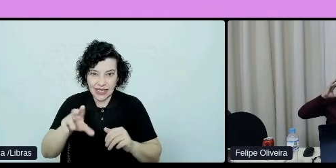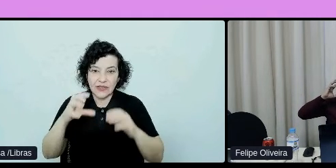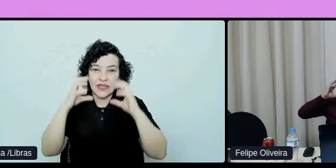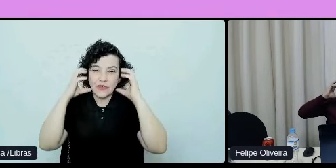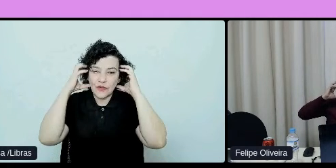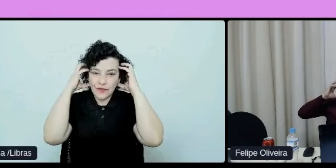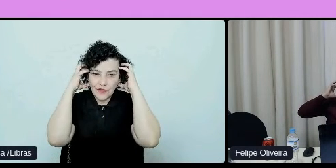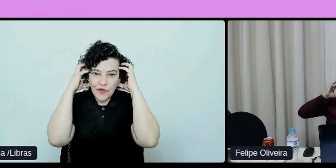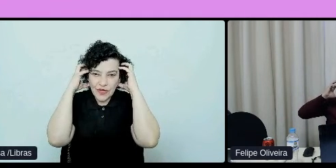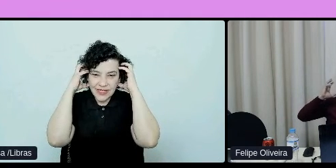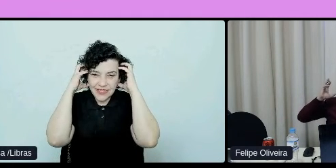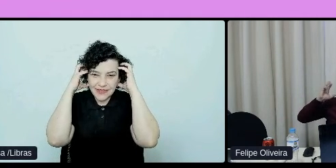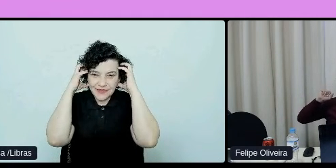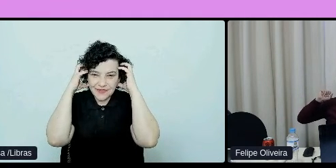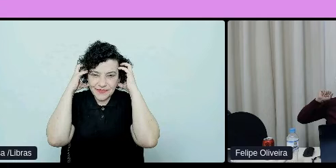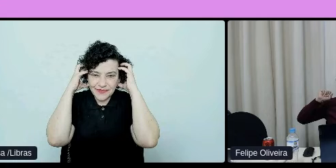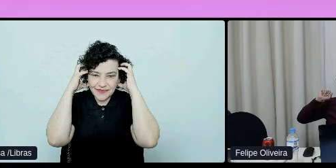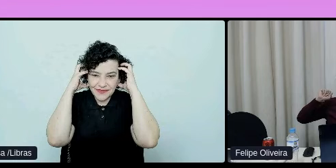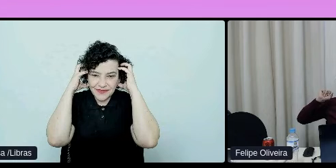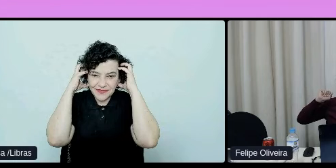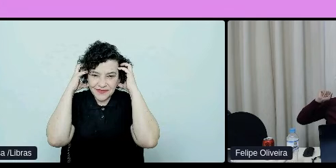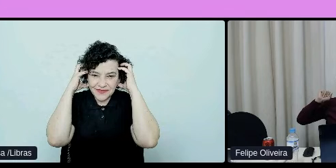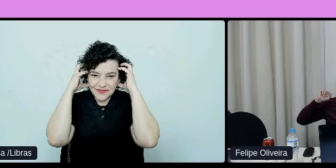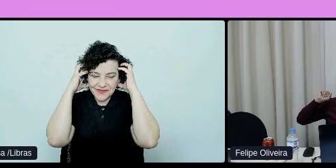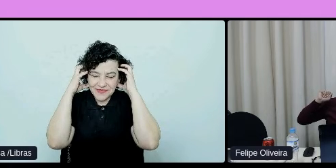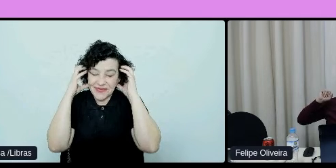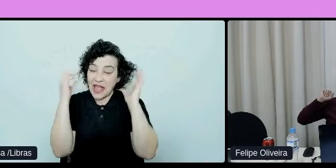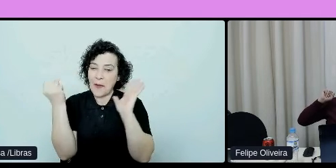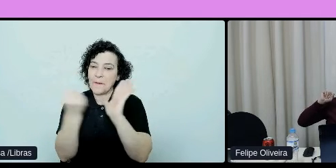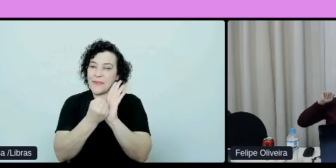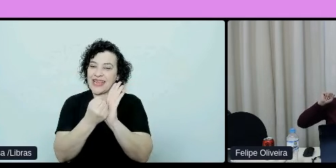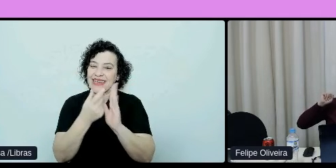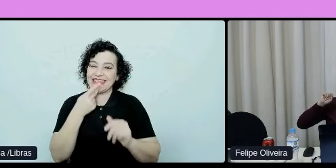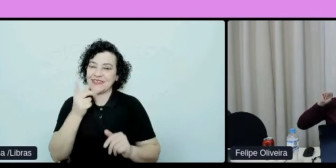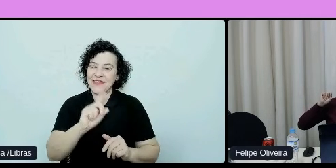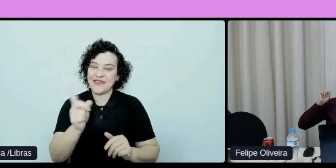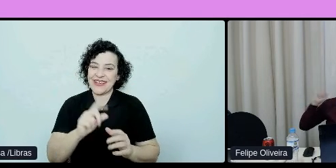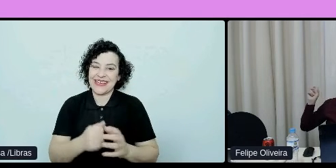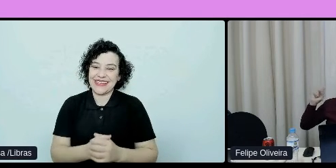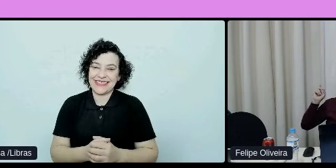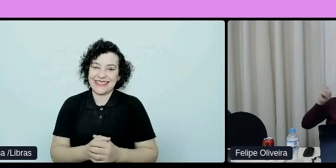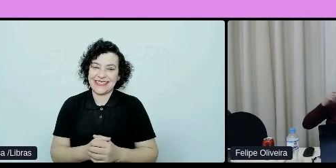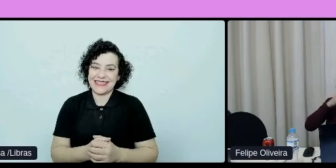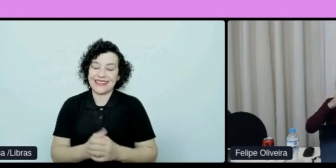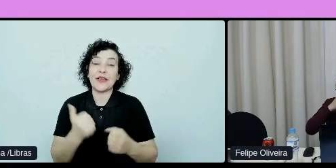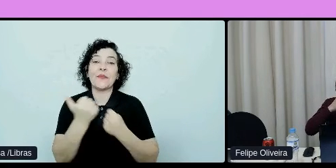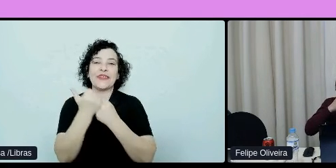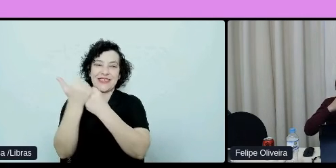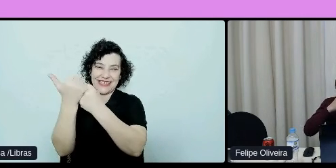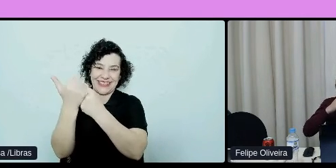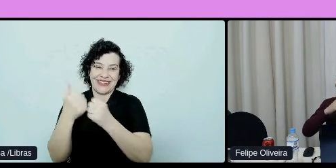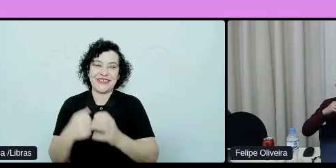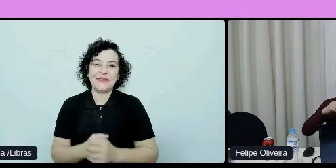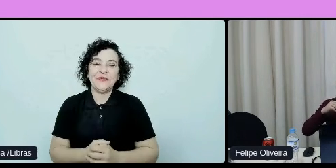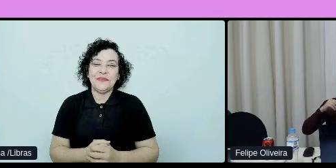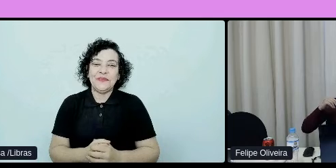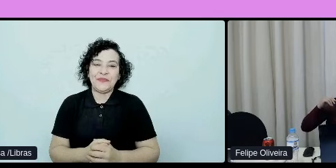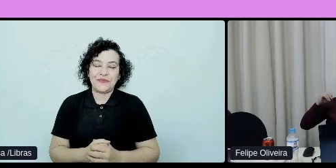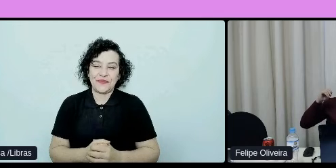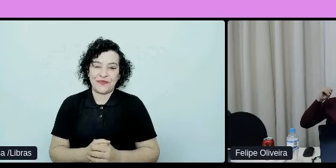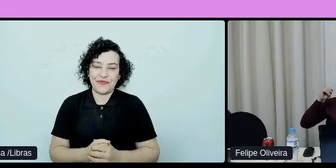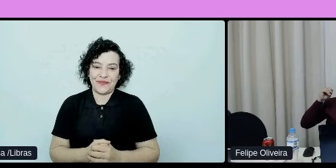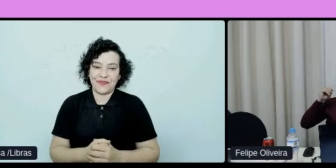ali não vou falar a marca. Quase. Não é patrocinador. Não é patrocinador. Xing